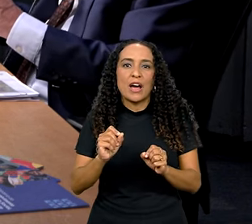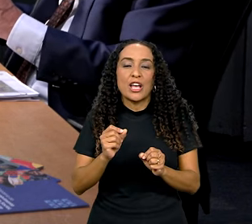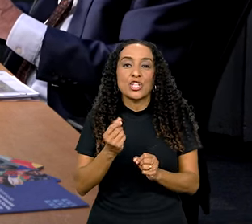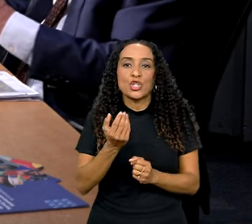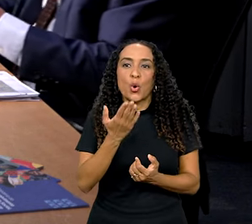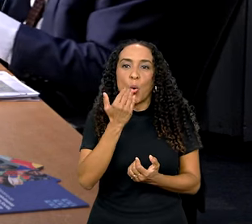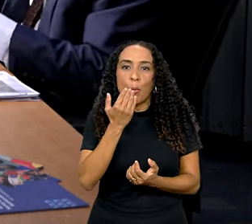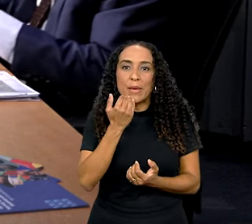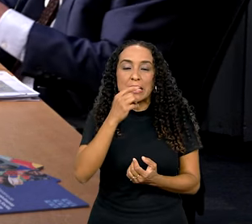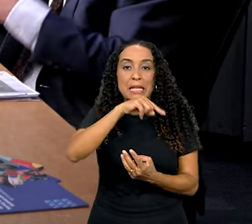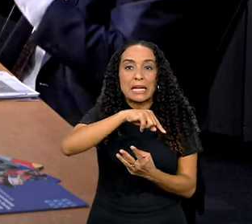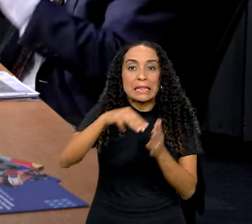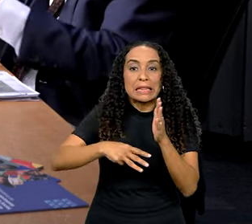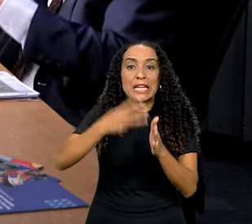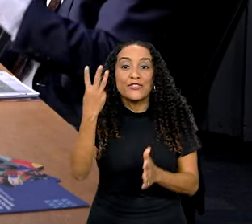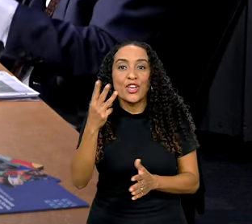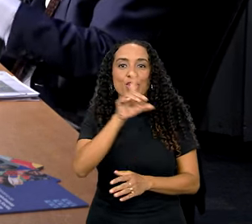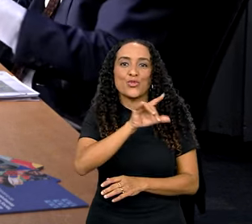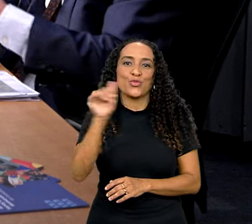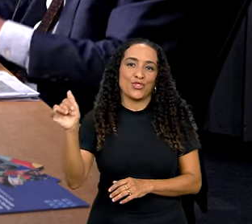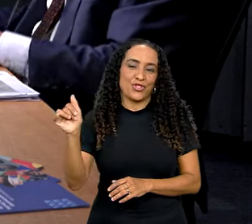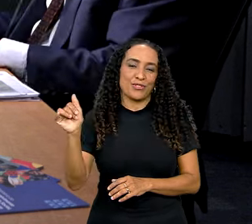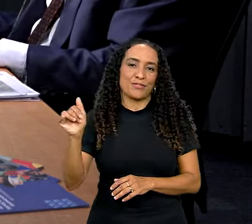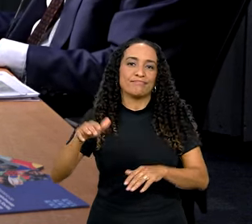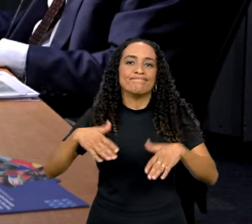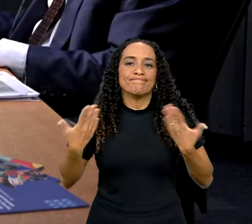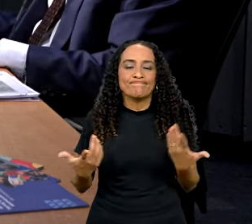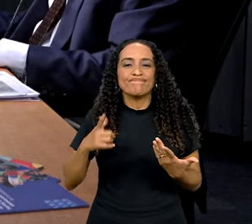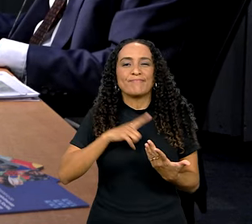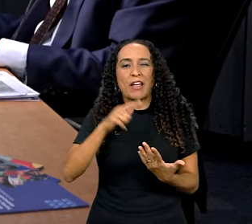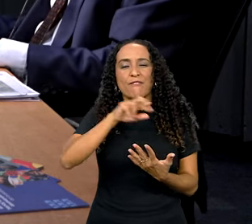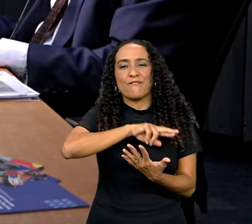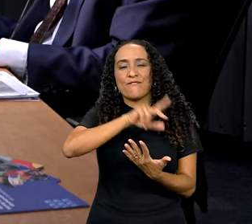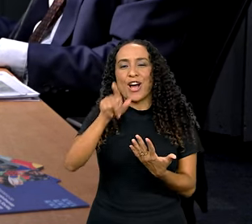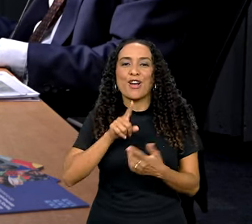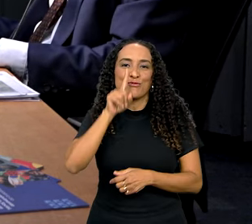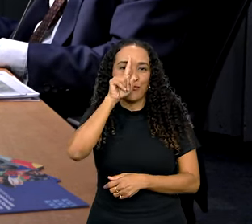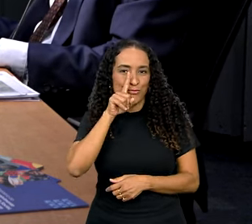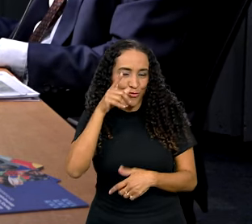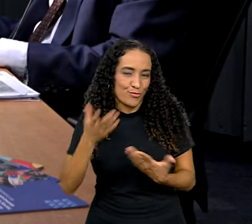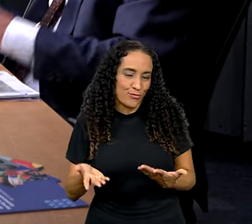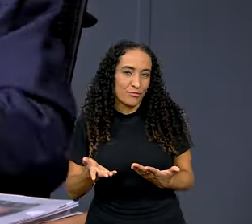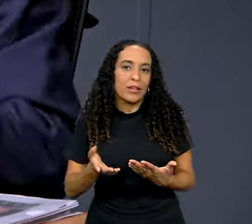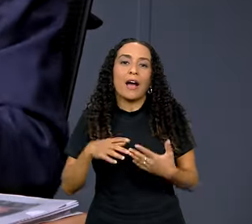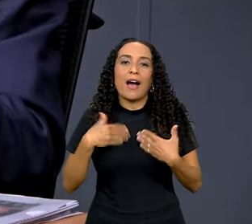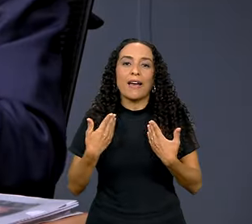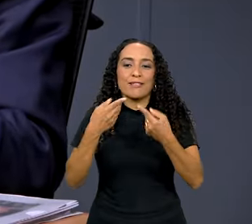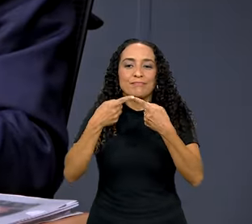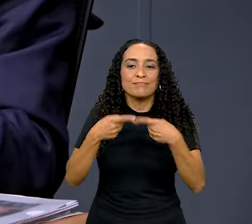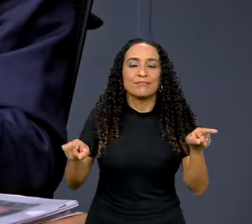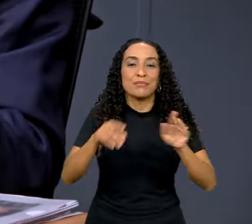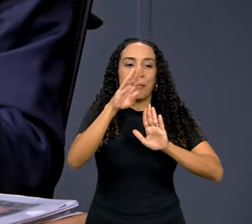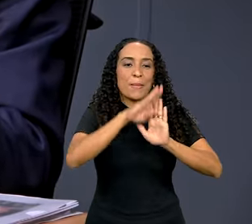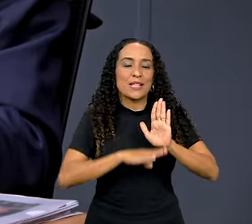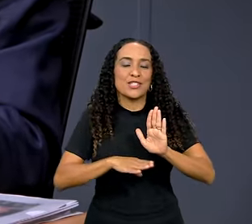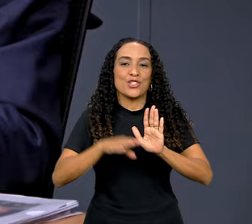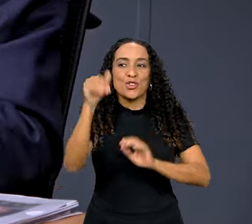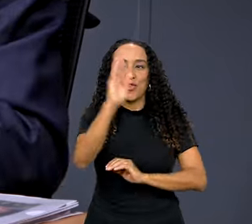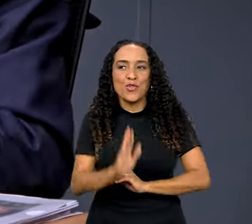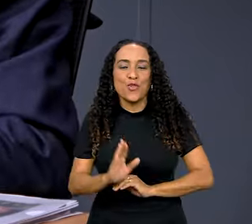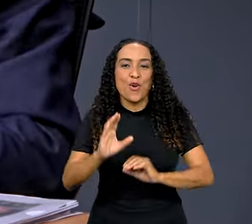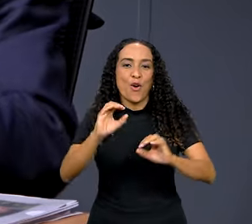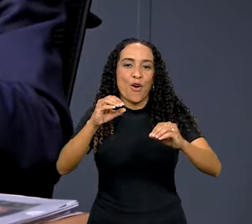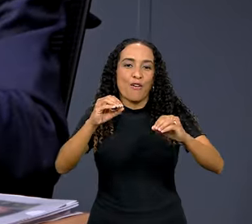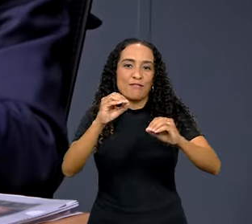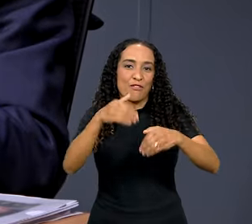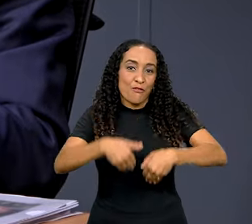as três refeições por dia e com isso corre uma série de riscos e ali lançamos o Plano Brasil sem fome